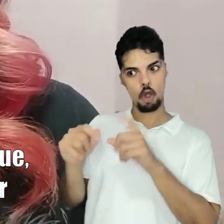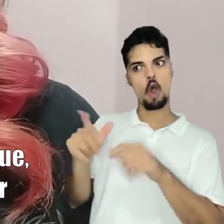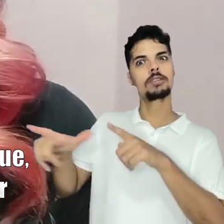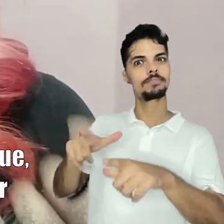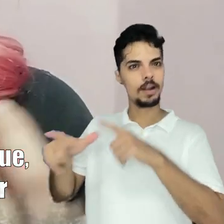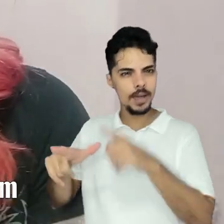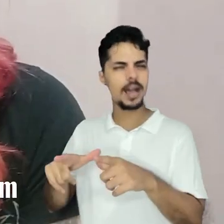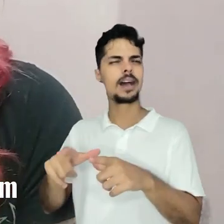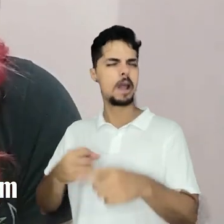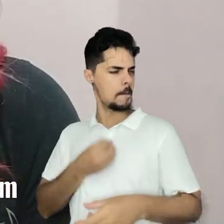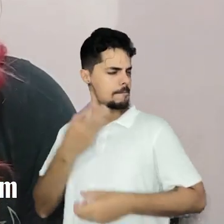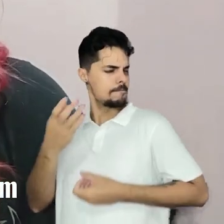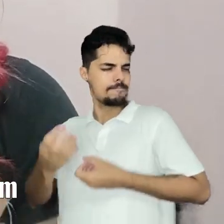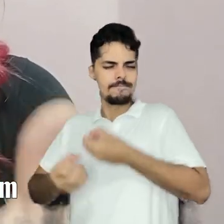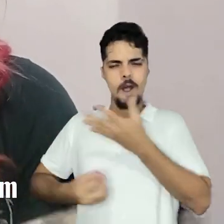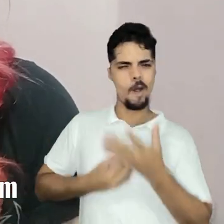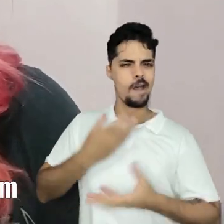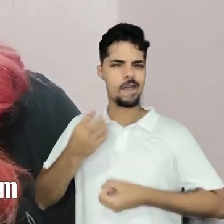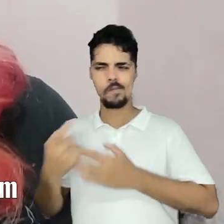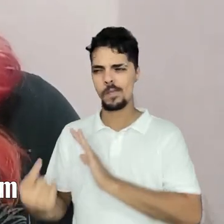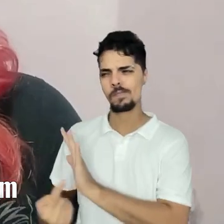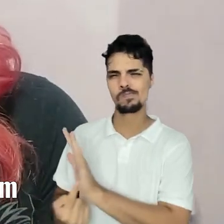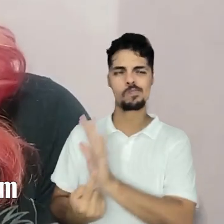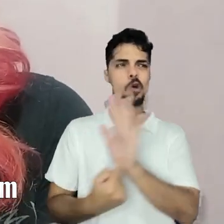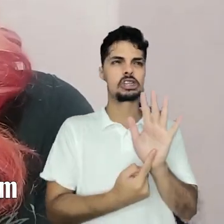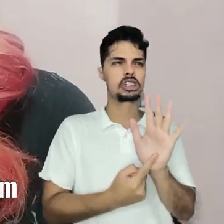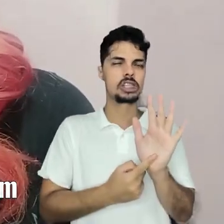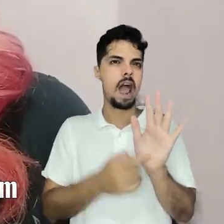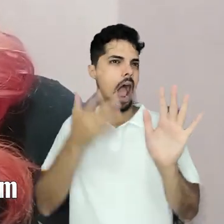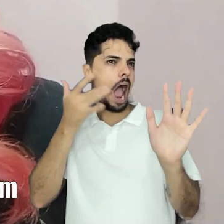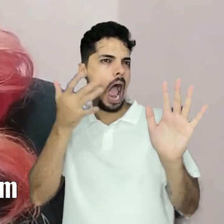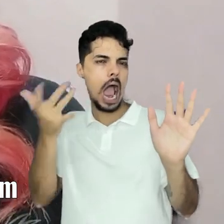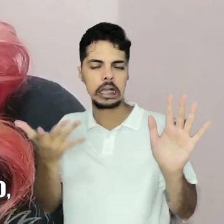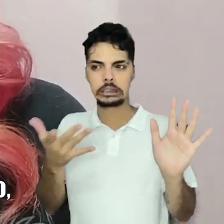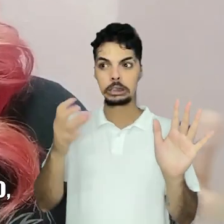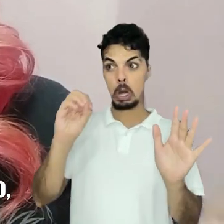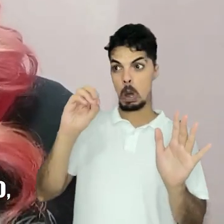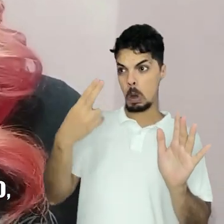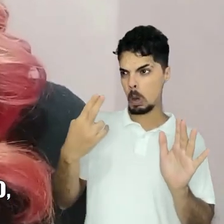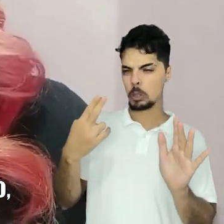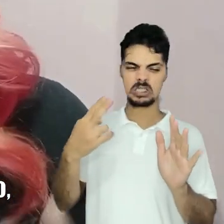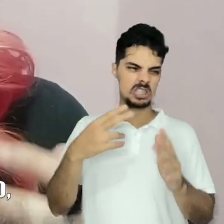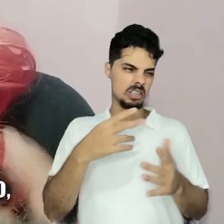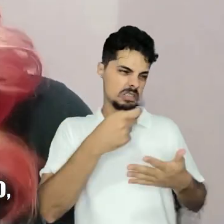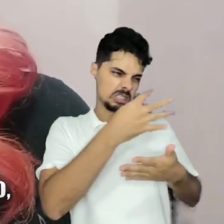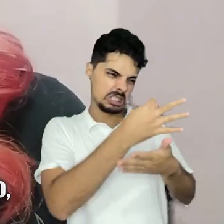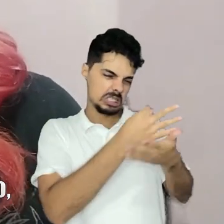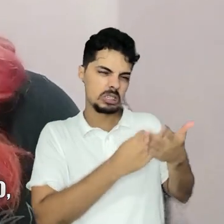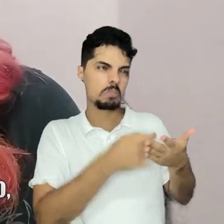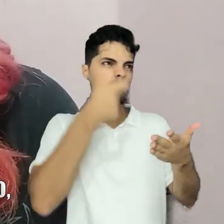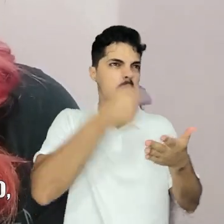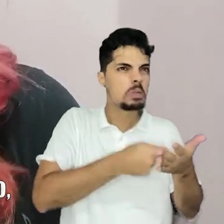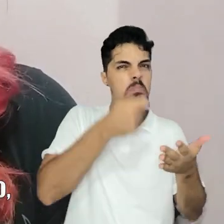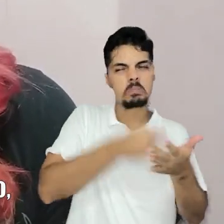escolheu trabalhar um texto lírico, poemas, uma manifestação artística, em vez de um texto duro,